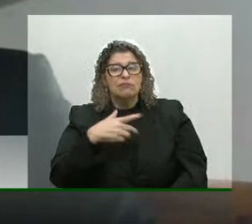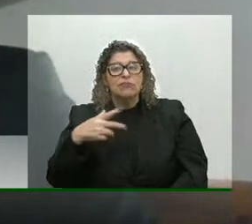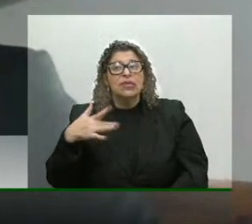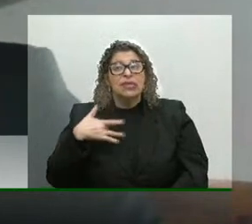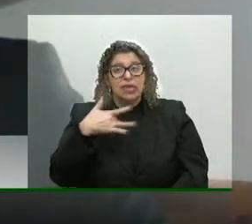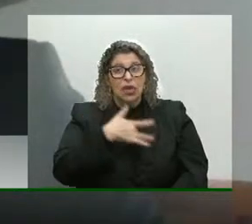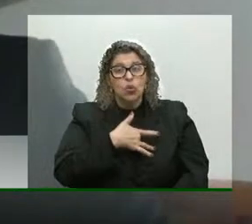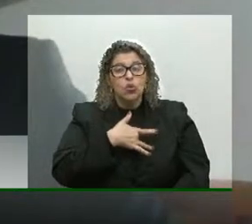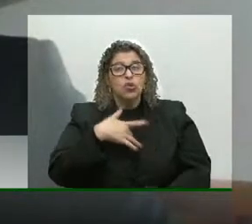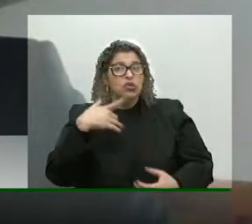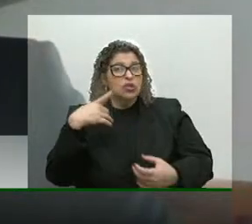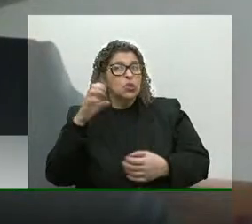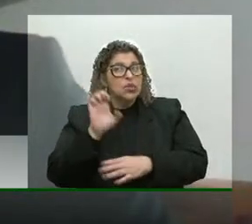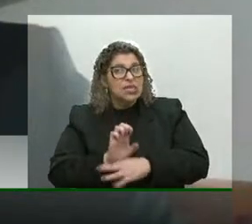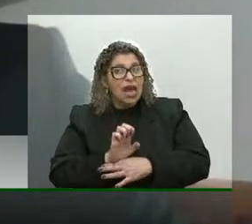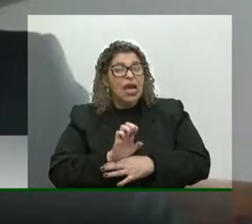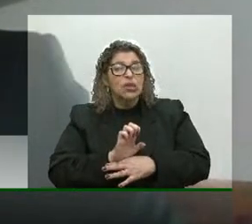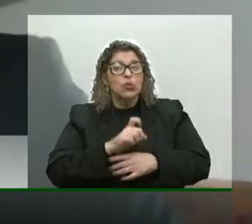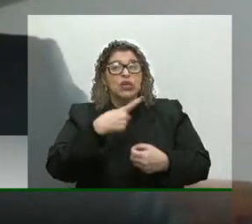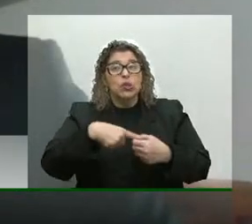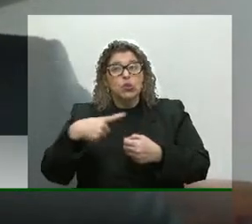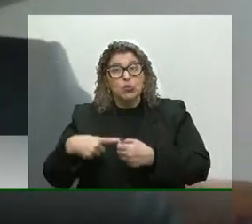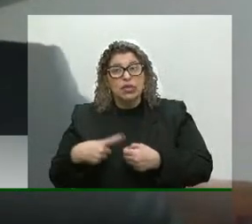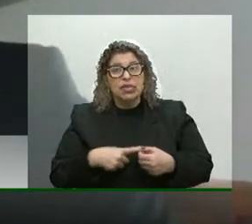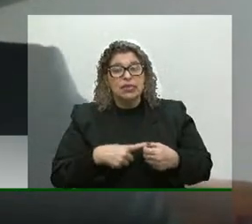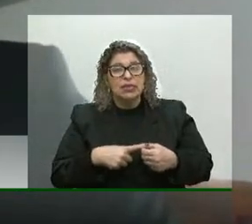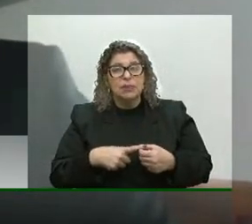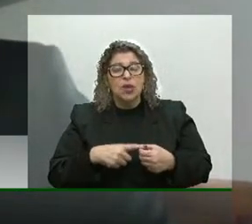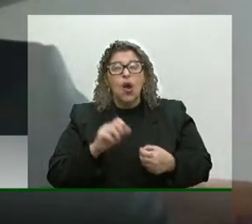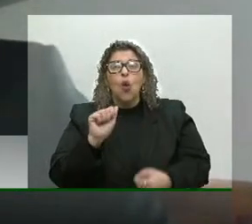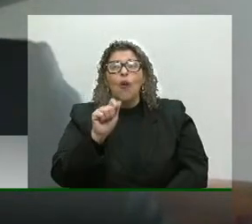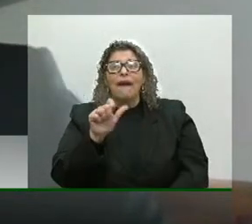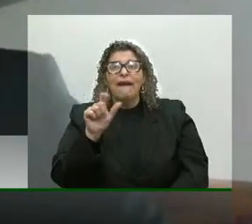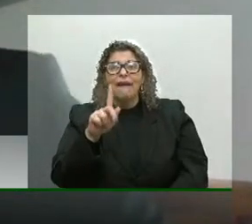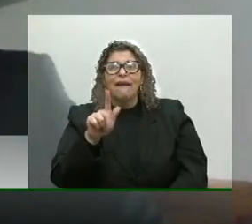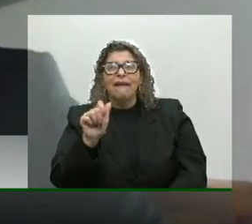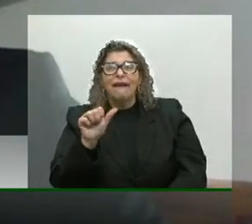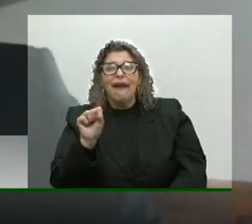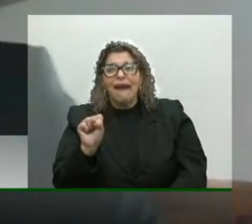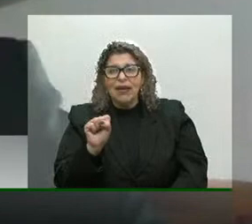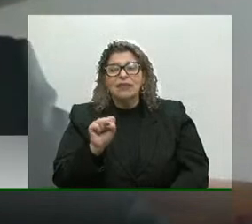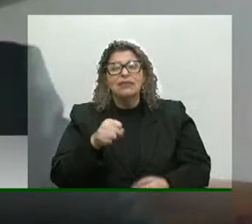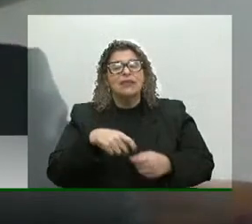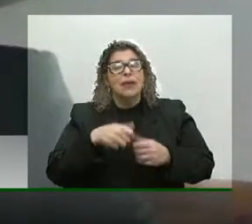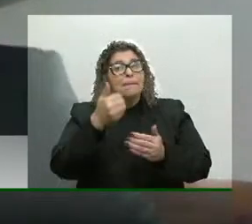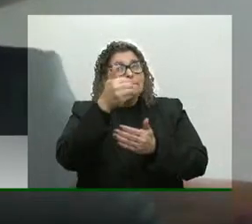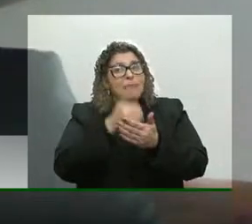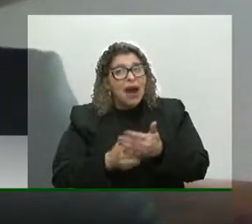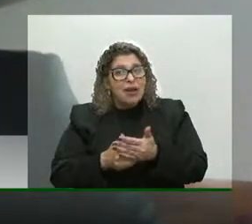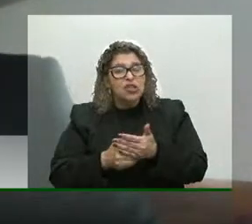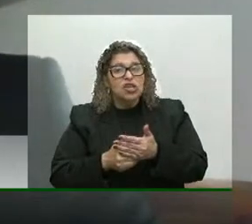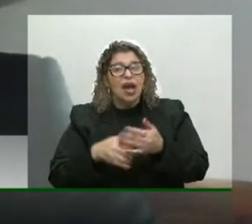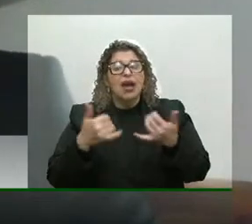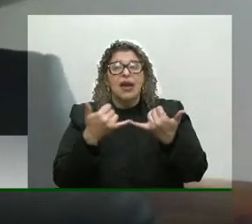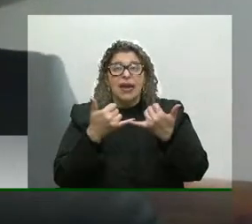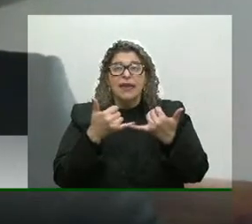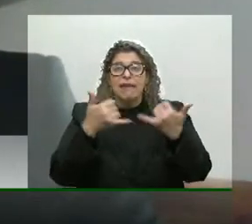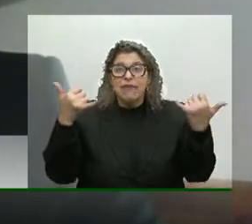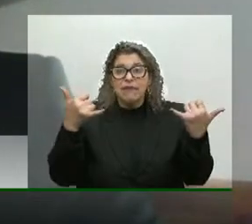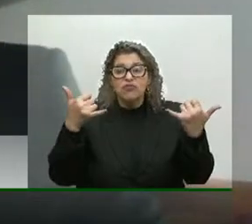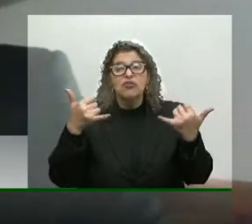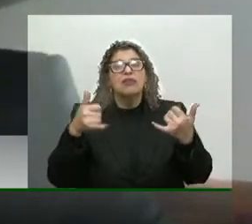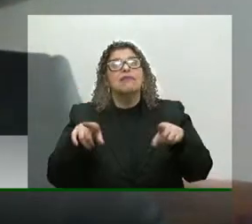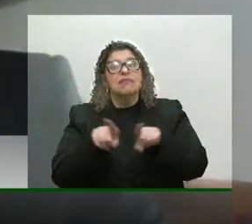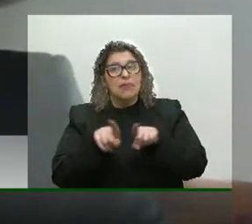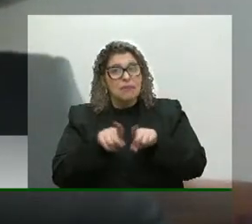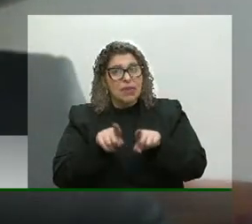dos municípios. Terceiro, baixar o gás de cozinha e a energia elétrica para as famílias em situação de vulnerabilidade.